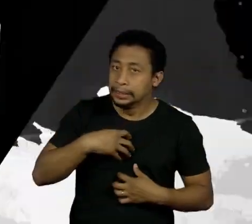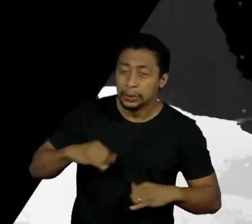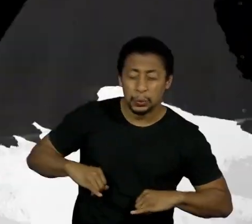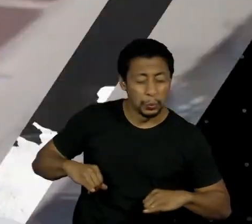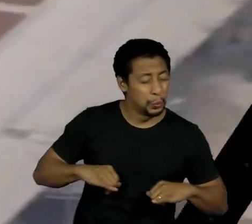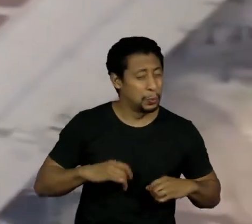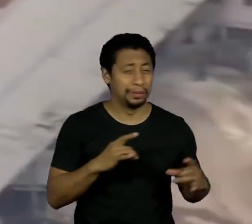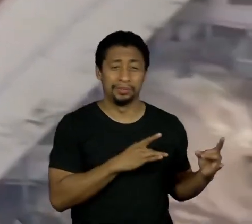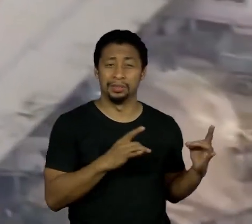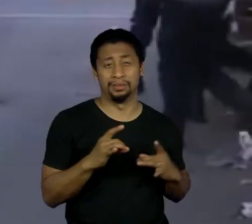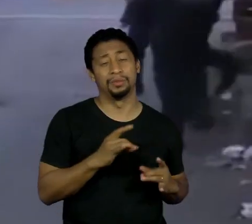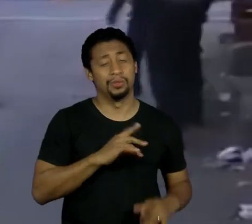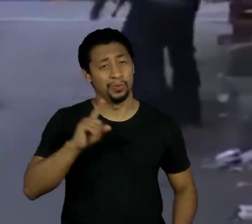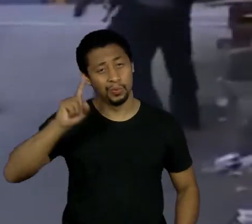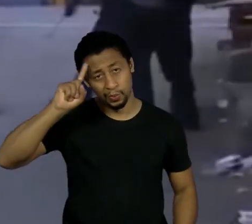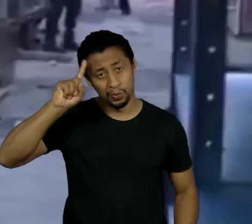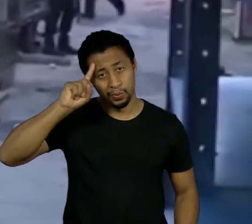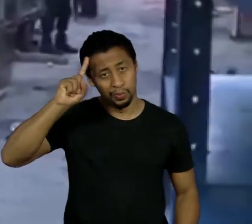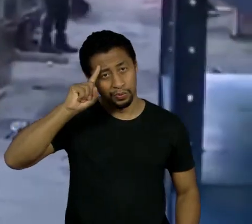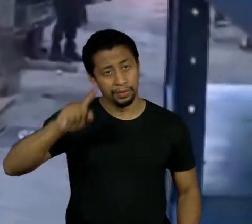dias.